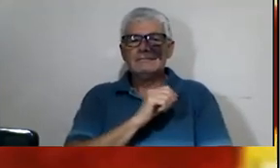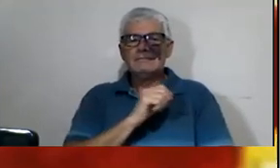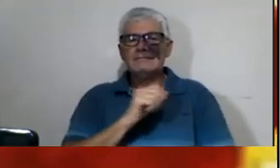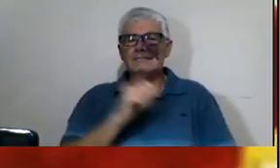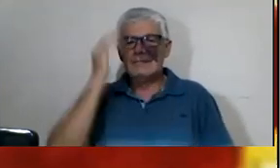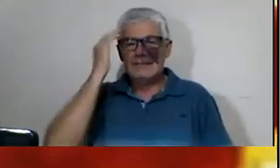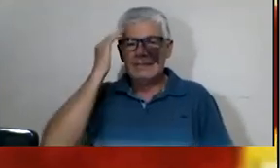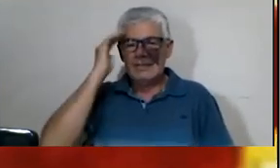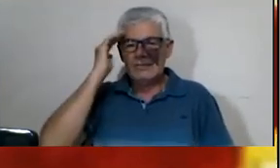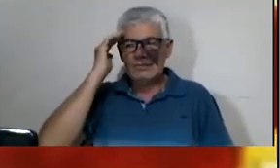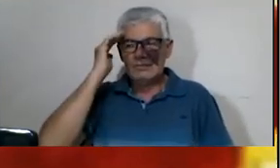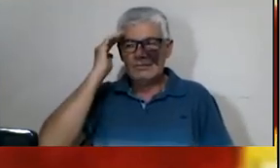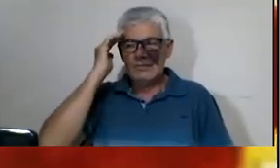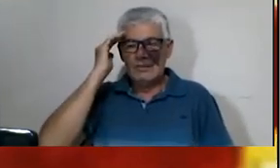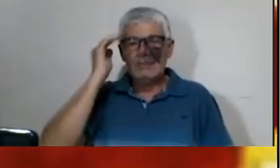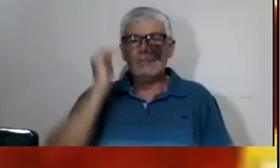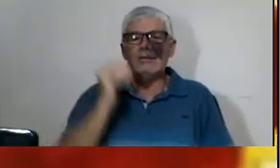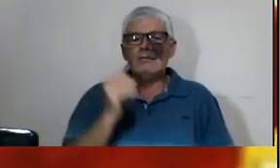Funciona?